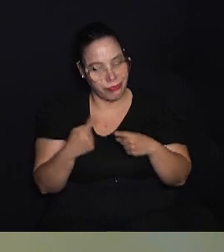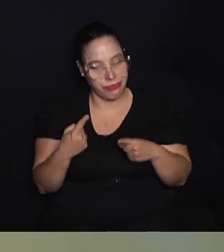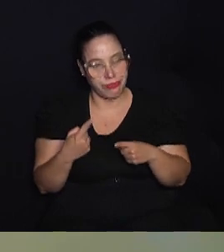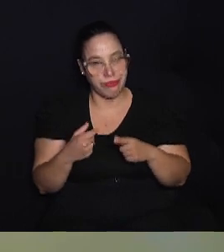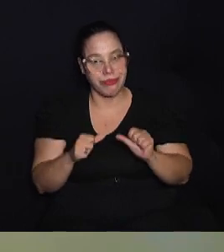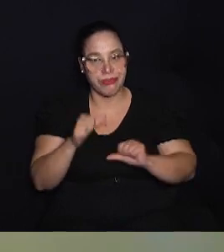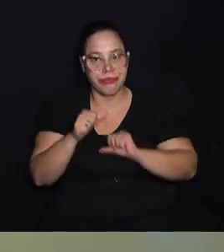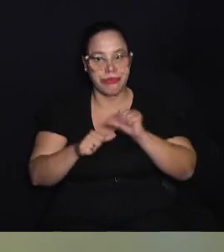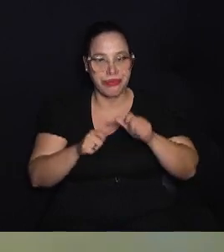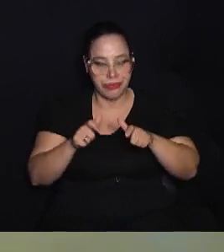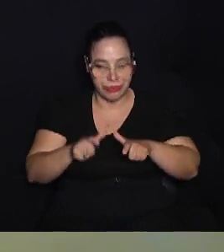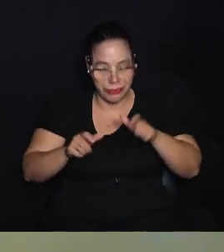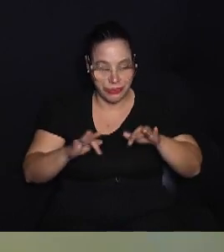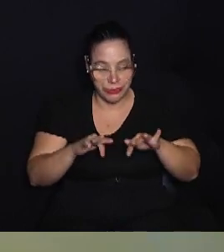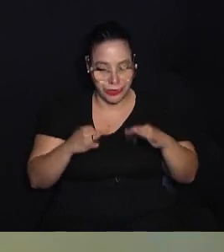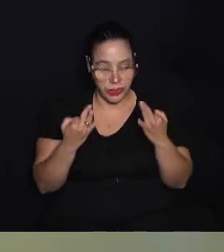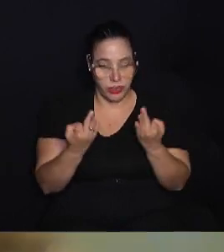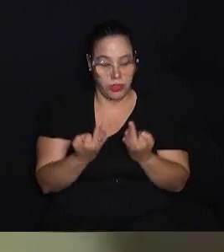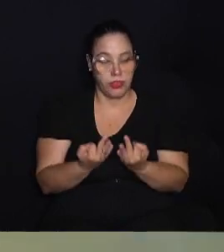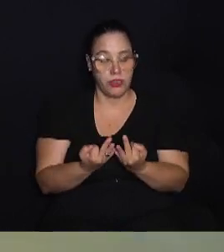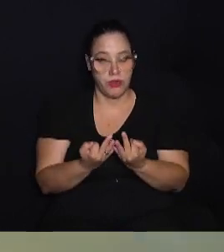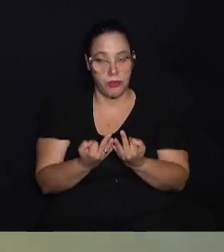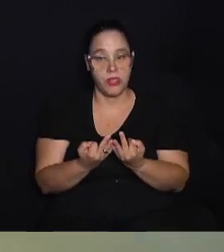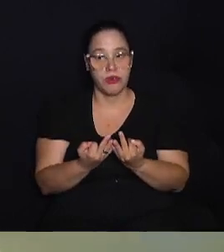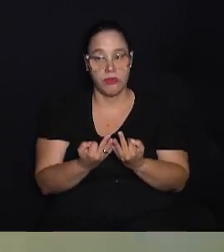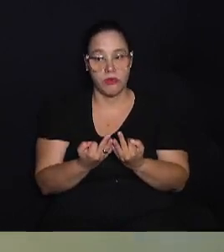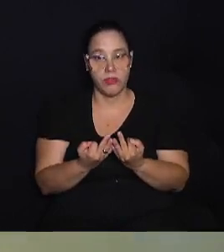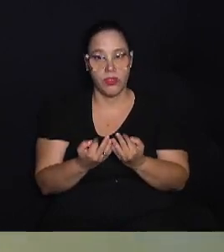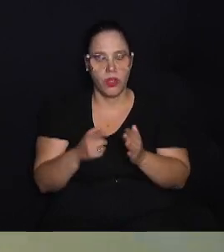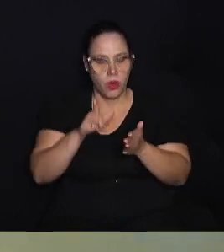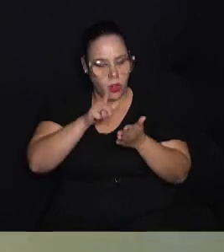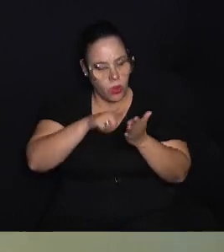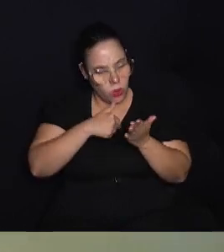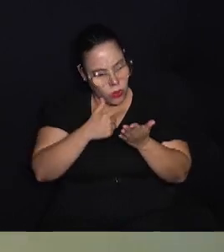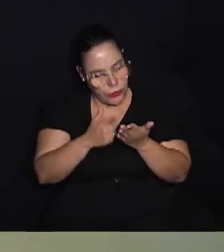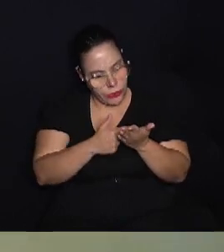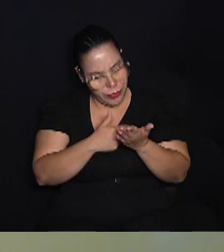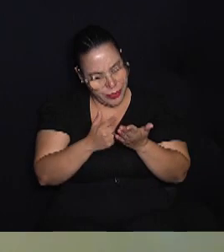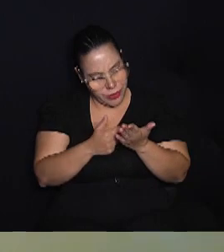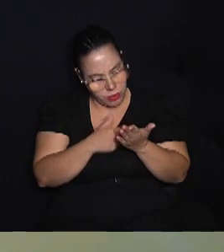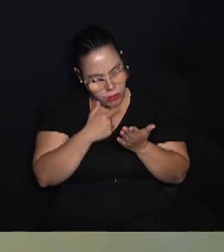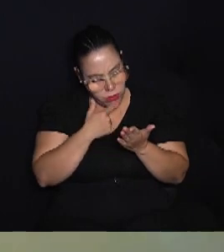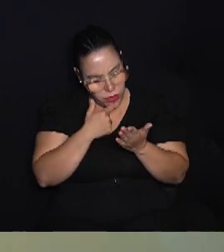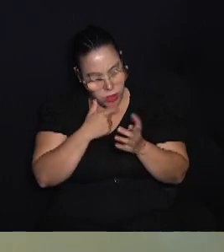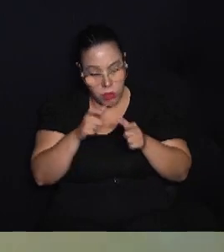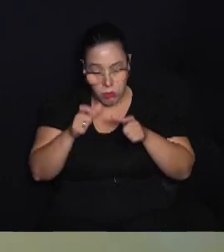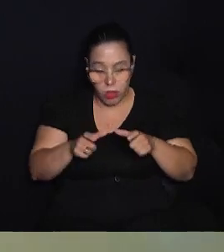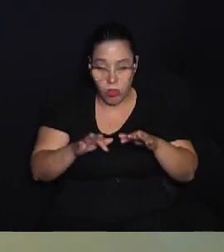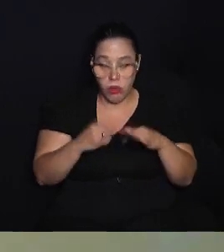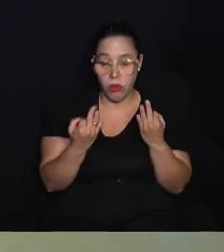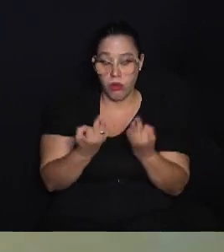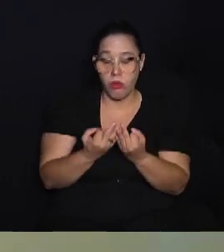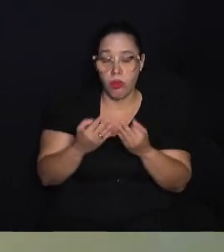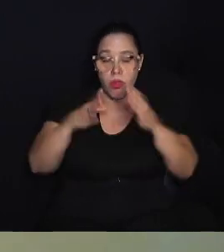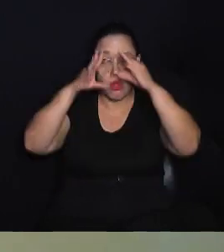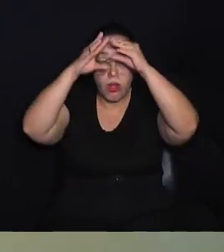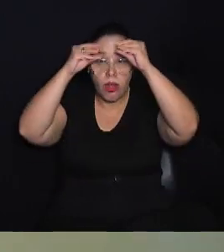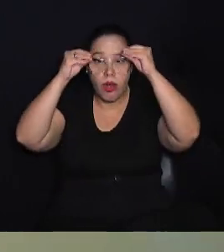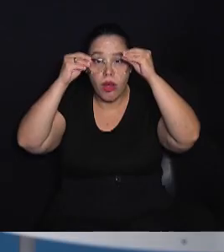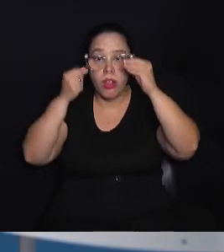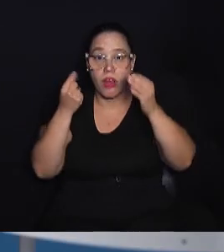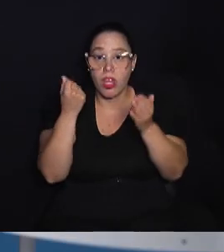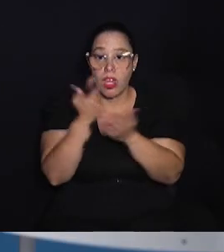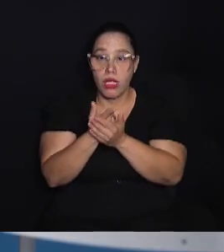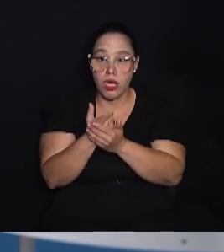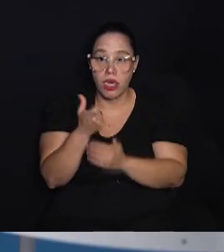alteração, uma estrutura familiar, inclusive. Outro dia eu estava lendo um artigo dizendo que pessoas que têm familiares com Alzheimer gastam, em